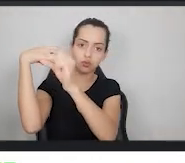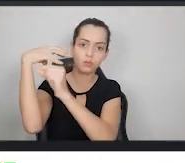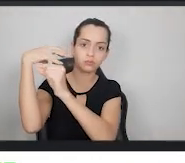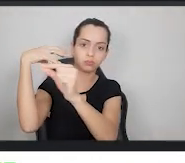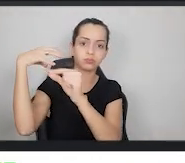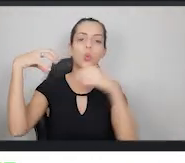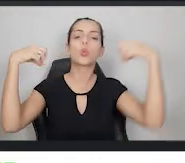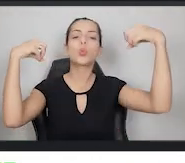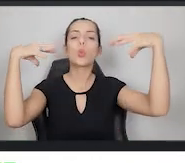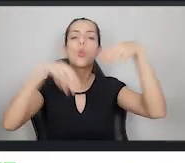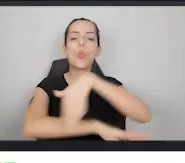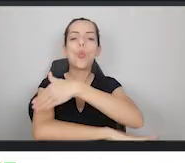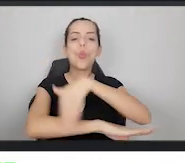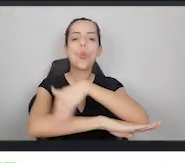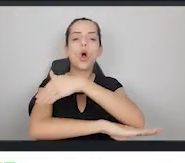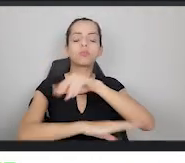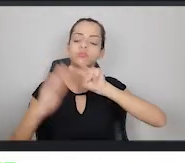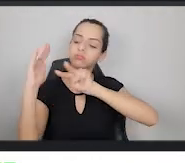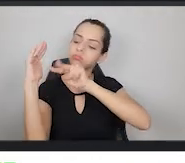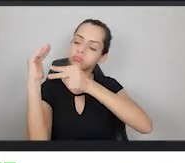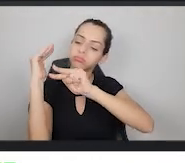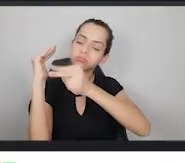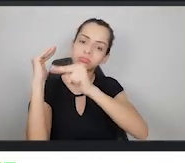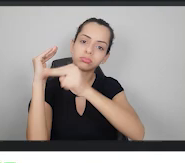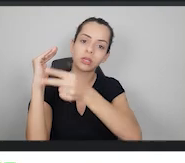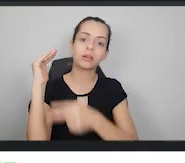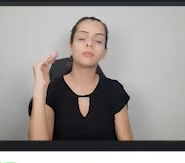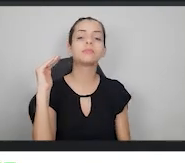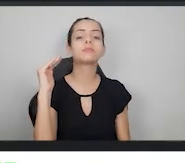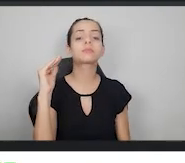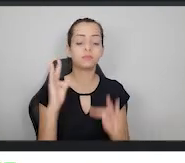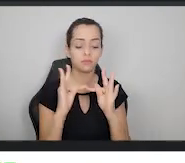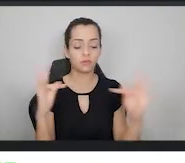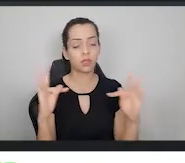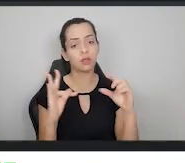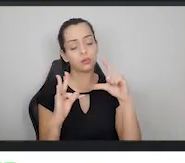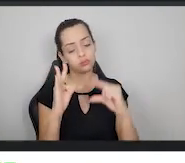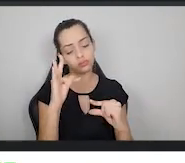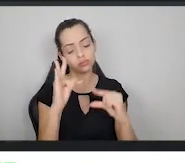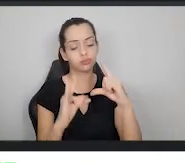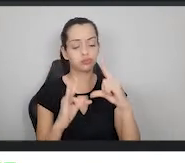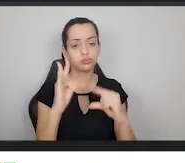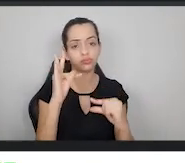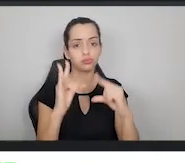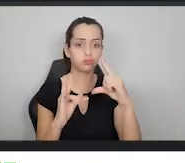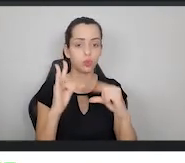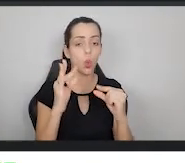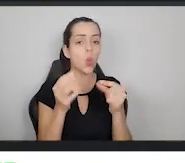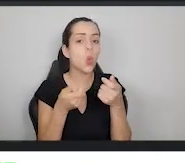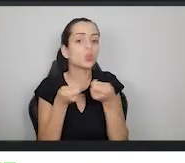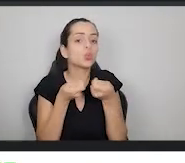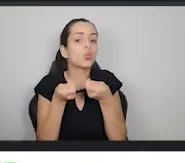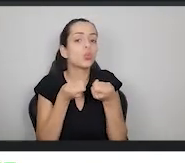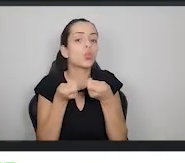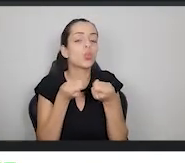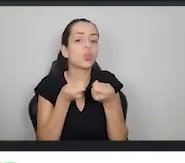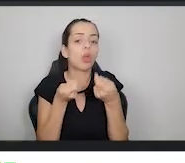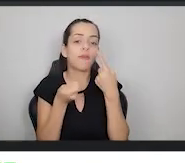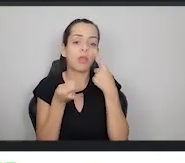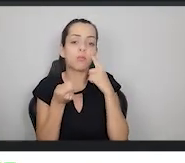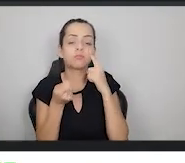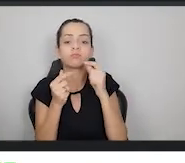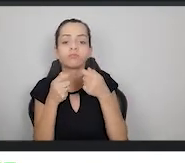Tem ali naquela ponte próxima a Santo Agostinho, que está próxima aí de vocês no Instituto, tem lá um elemento regulador de tensão, só